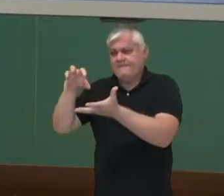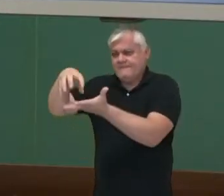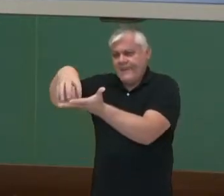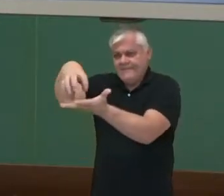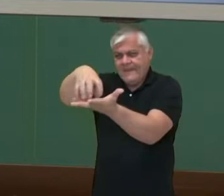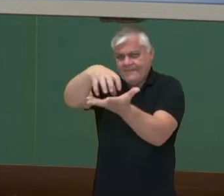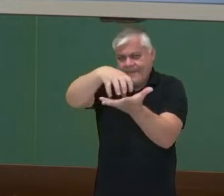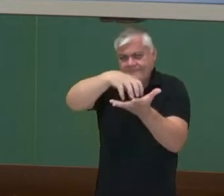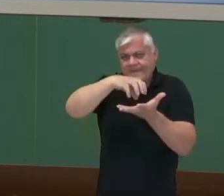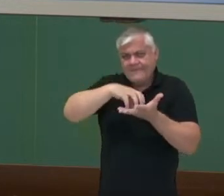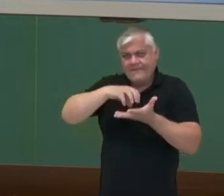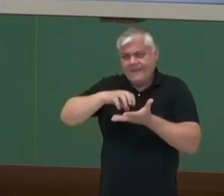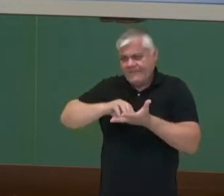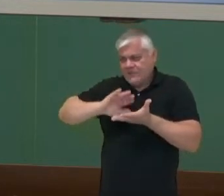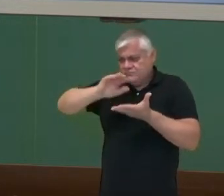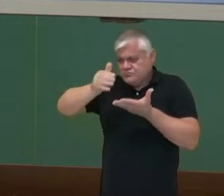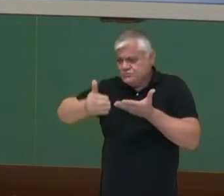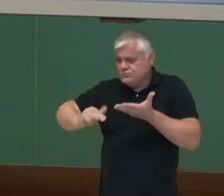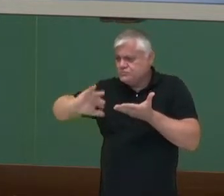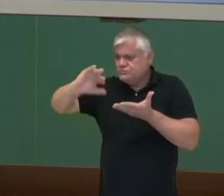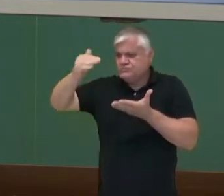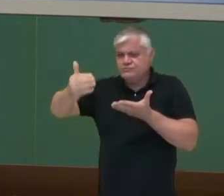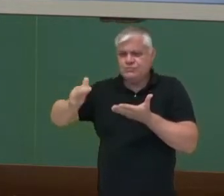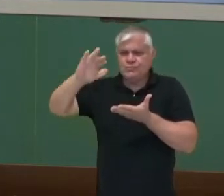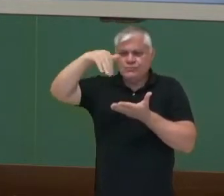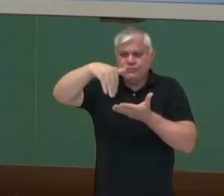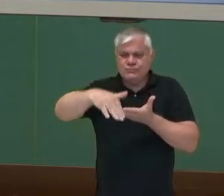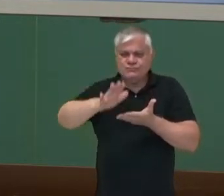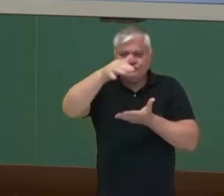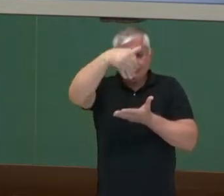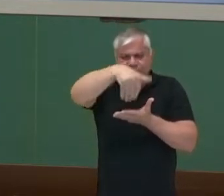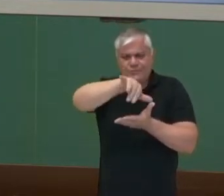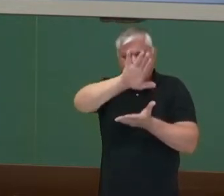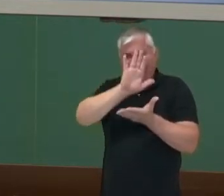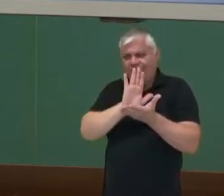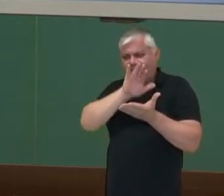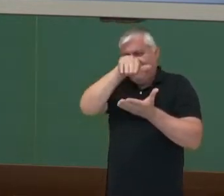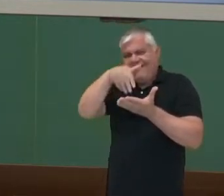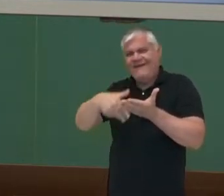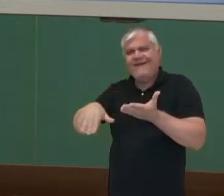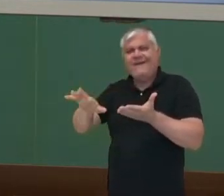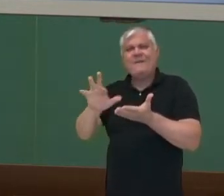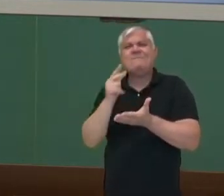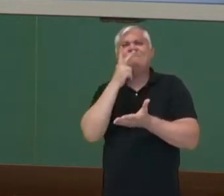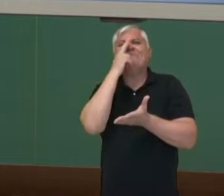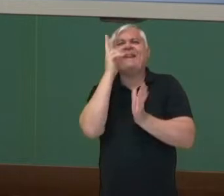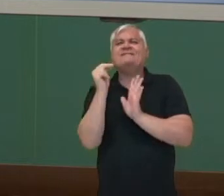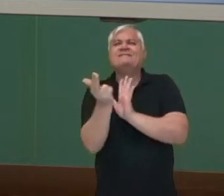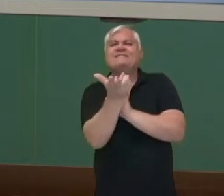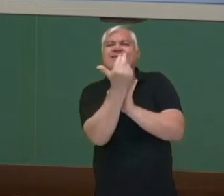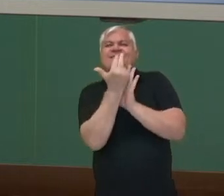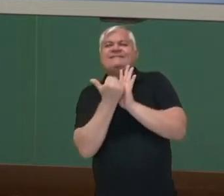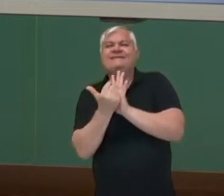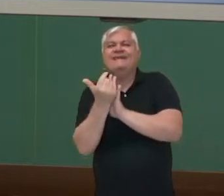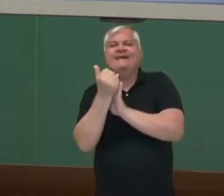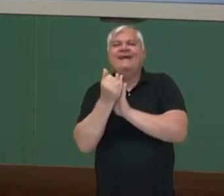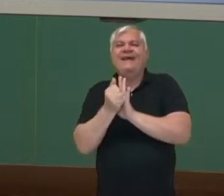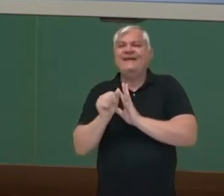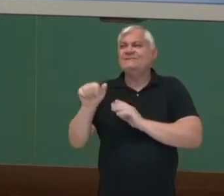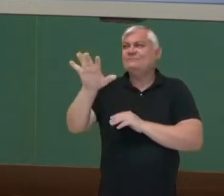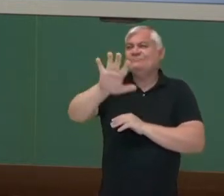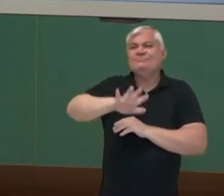dessa formação aqui, que vai desenhar, vamos dizer assim, toda a paisagem da região, com